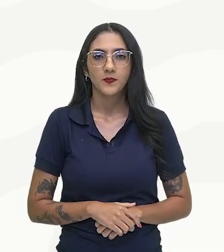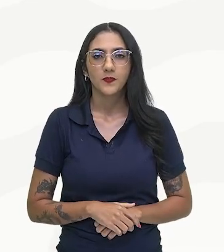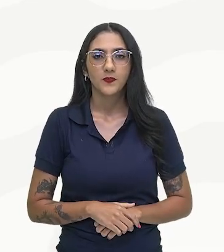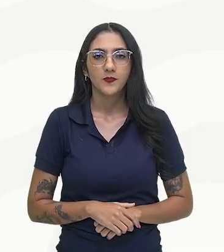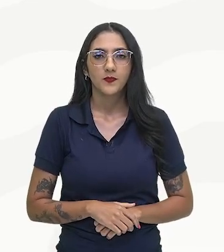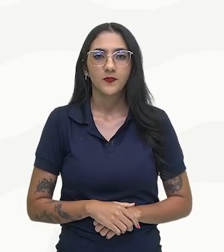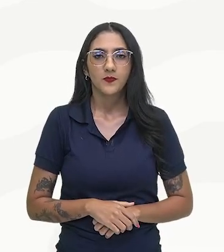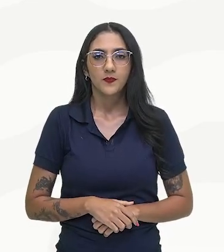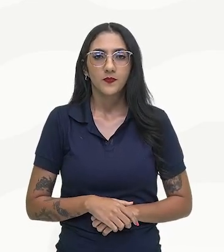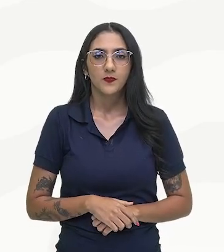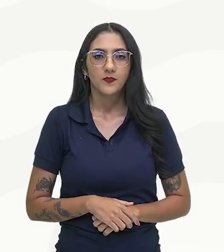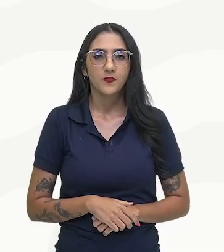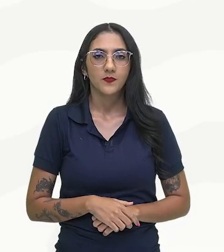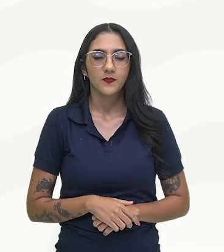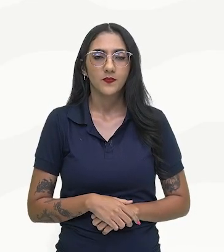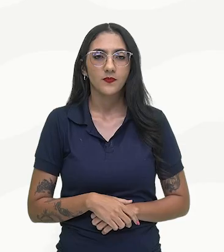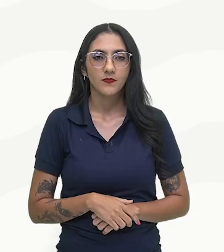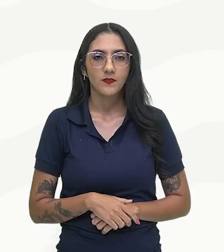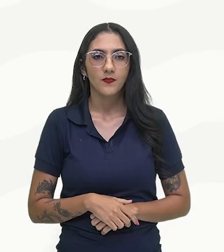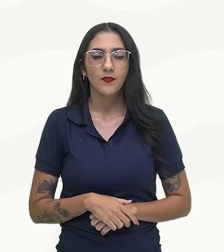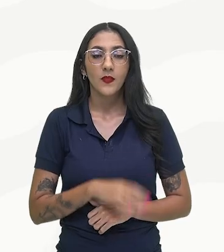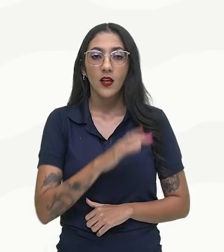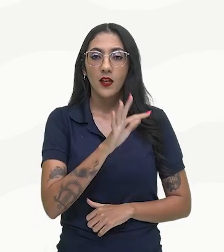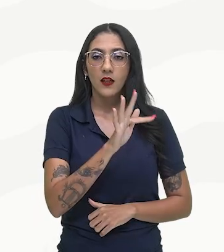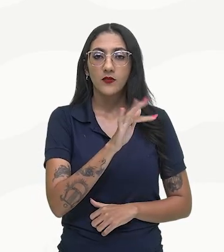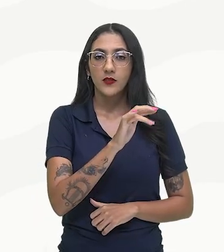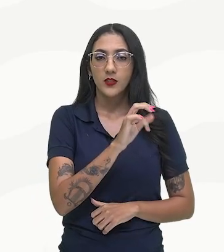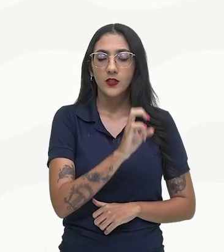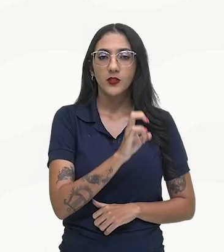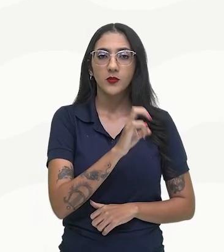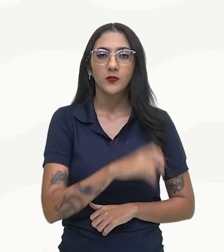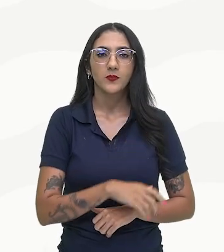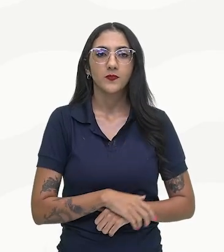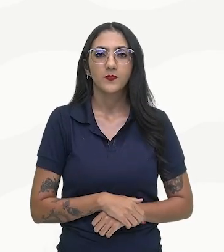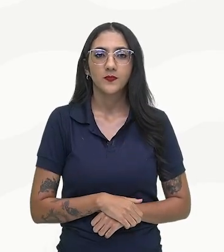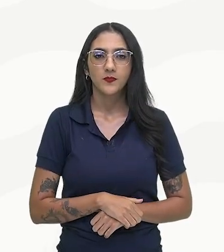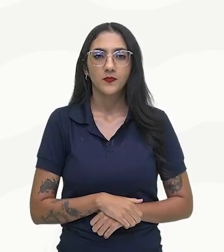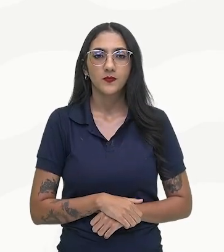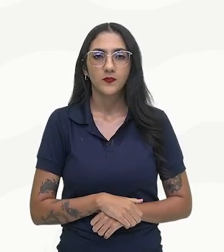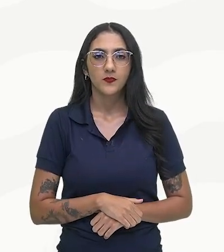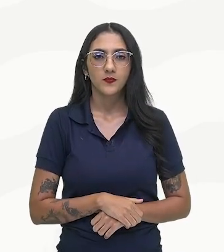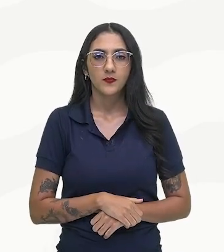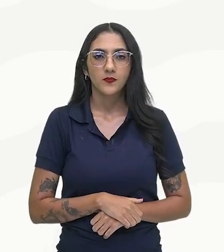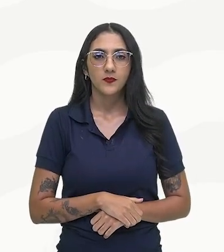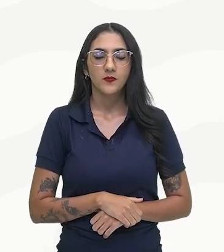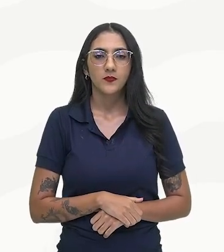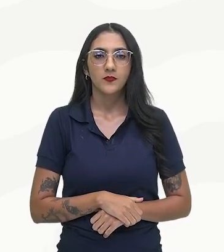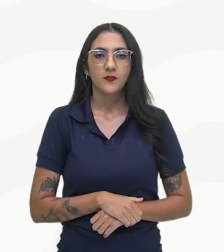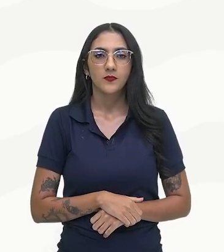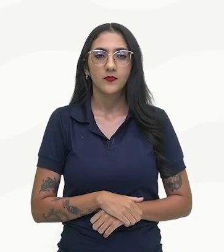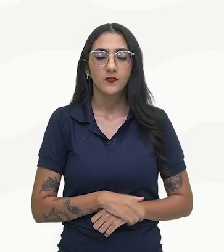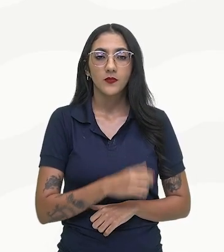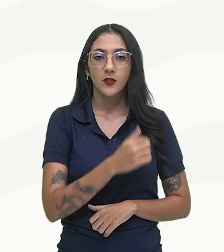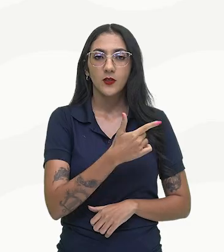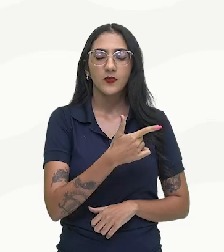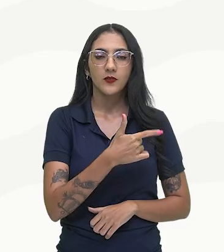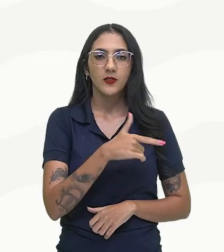Resolvendo, então, aqui, nós temos que o f de 5 vai ser igual a 5 ao quadrado, 5 vezes 5,